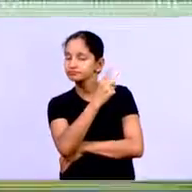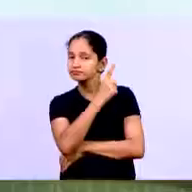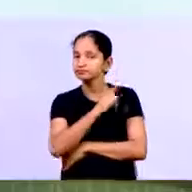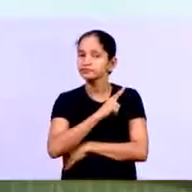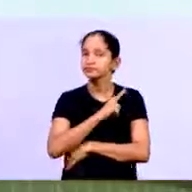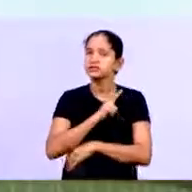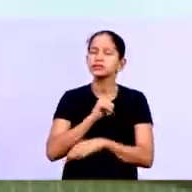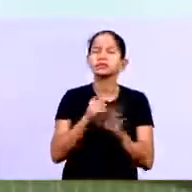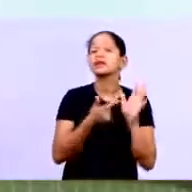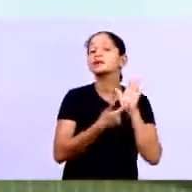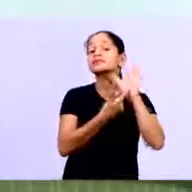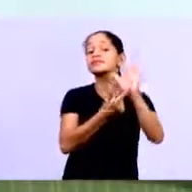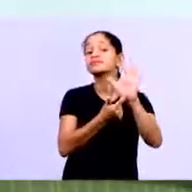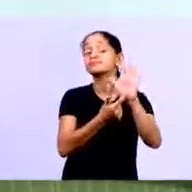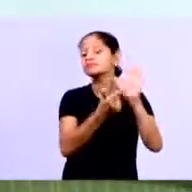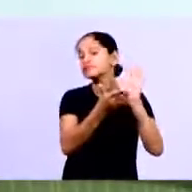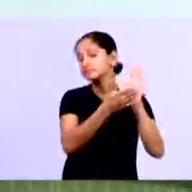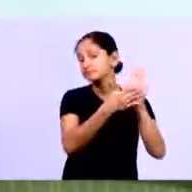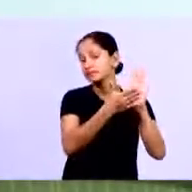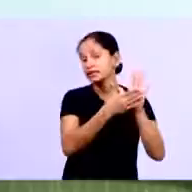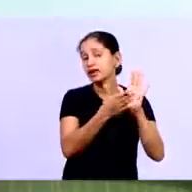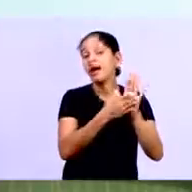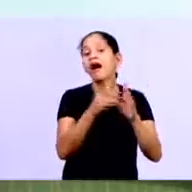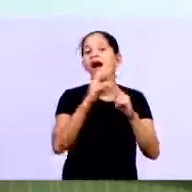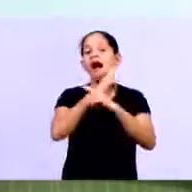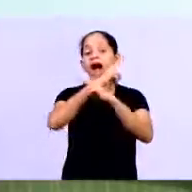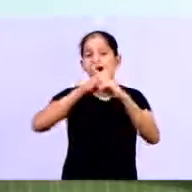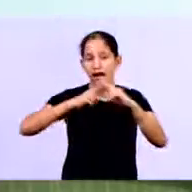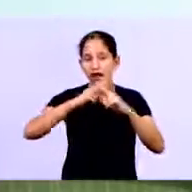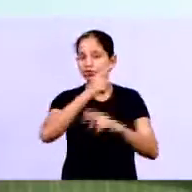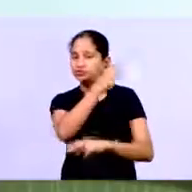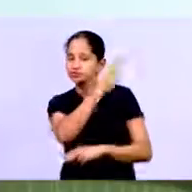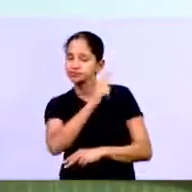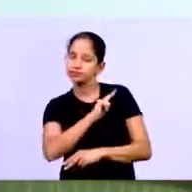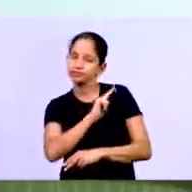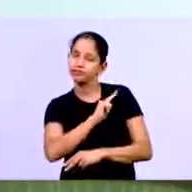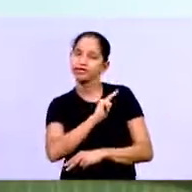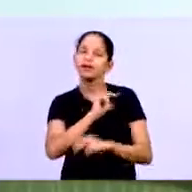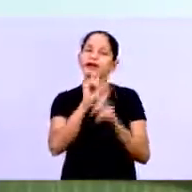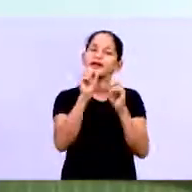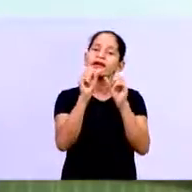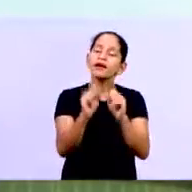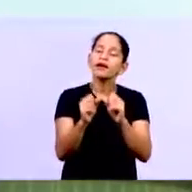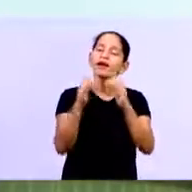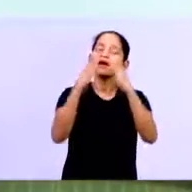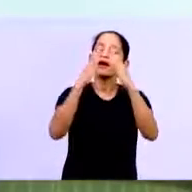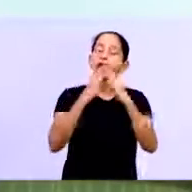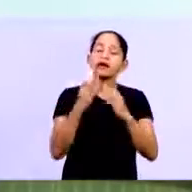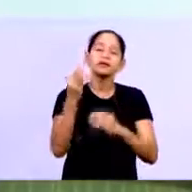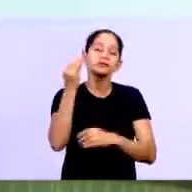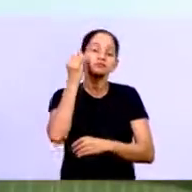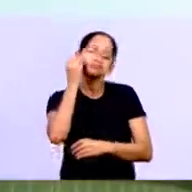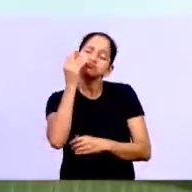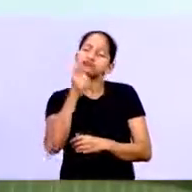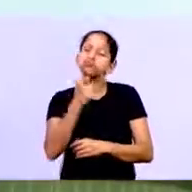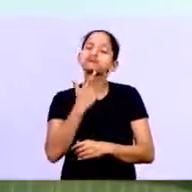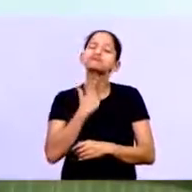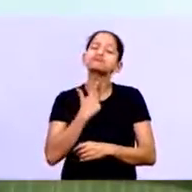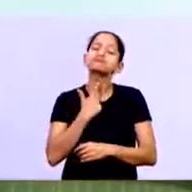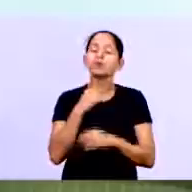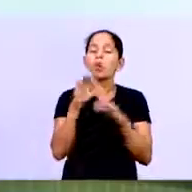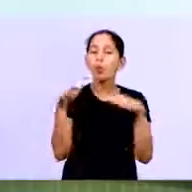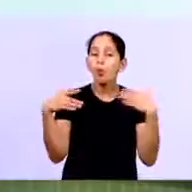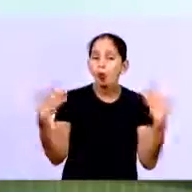fazer propaganda, mas fazendo propaganda, no sistema da Caixa, e aí quer fazer uma simulação de aquisição de uma casa. E lá você vai